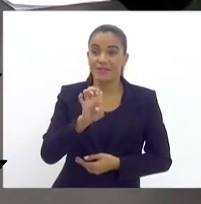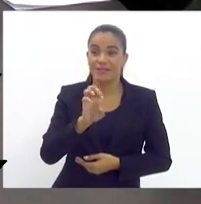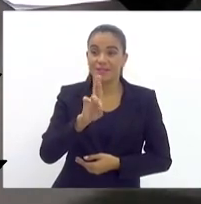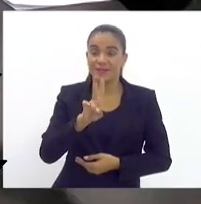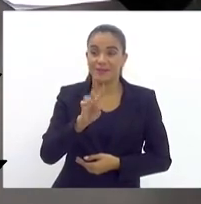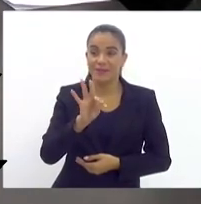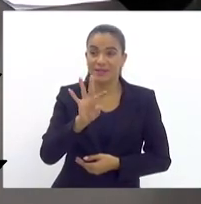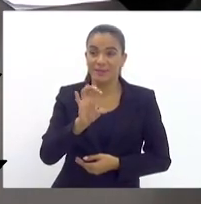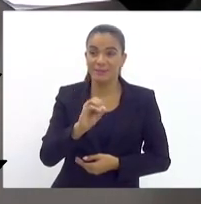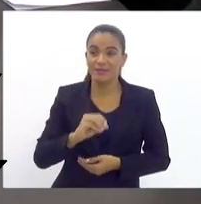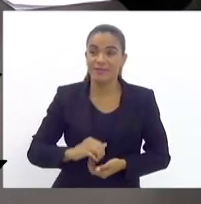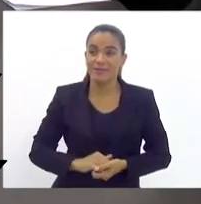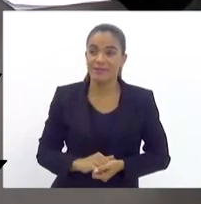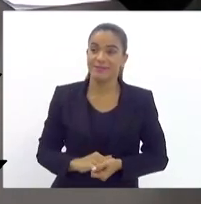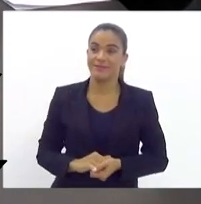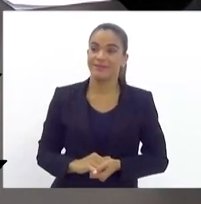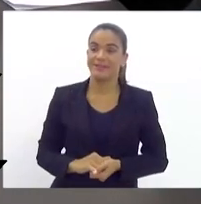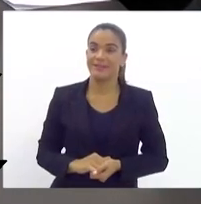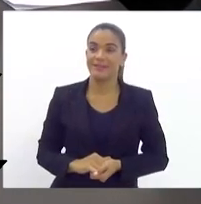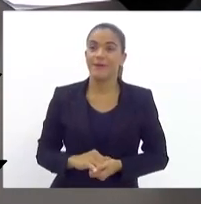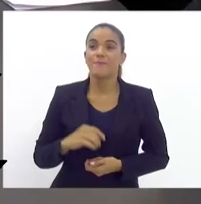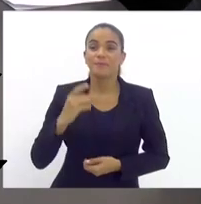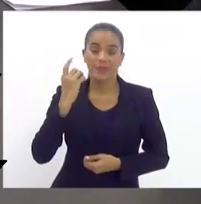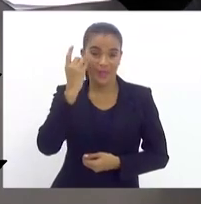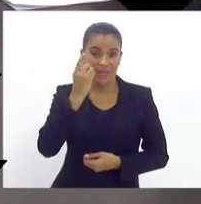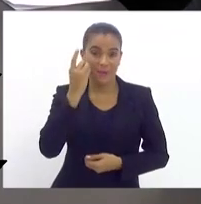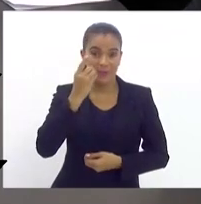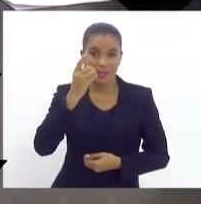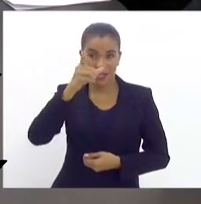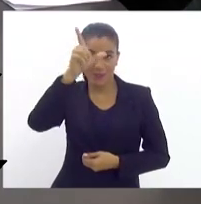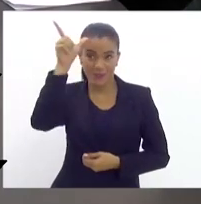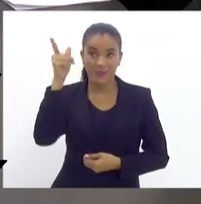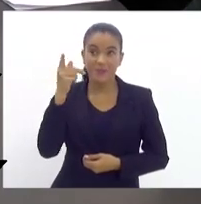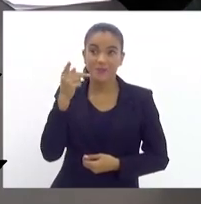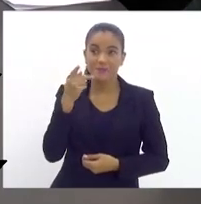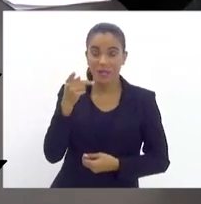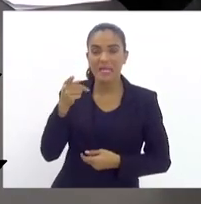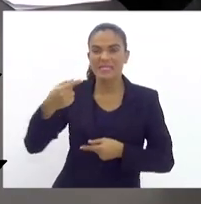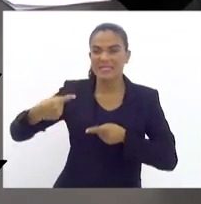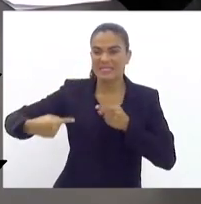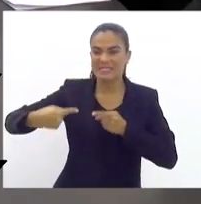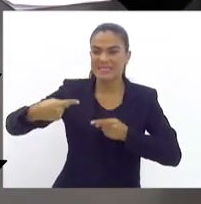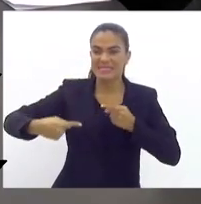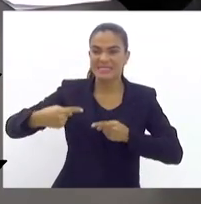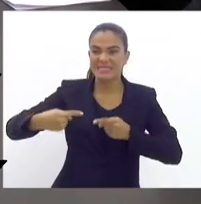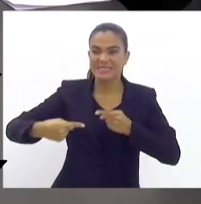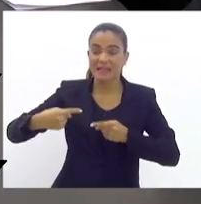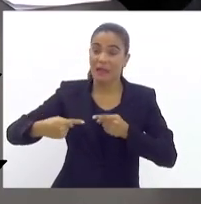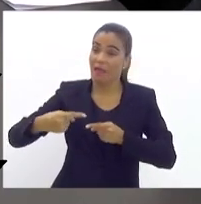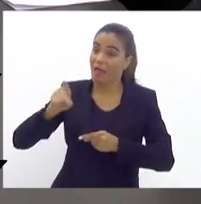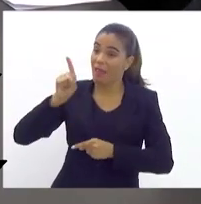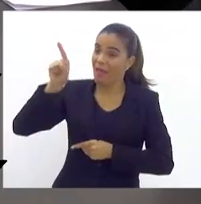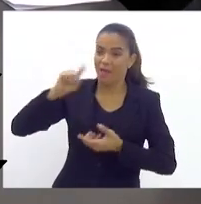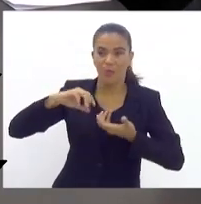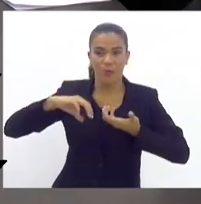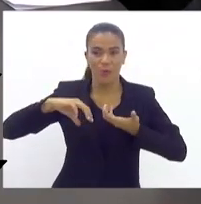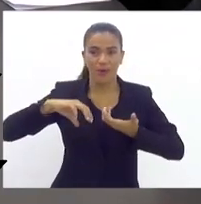Indo também na esteira do que disse o deputado Luiz Paulo, eu entendo que essa discussão deva ser feita pelo